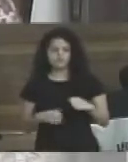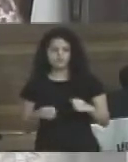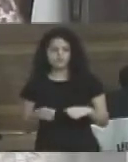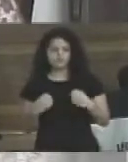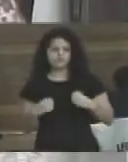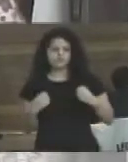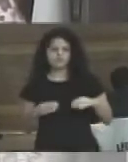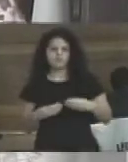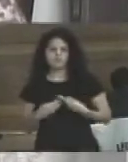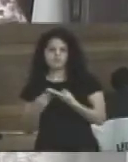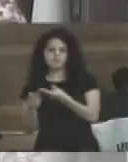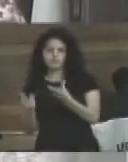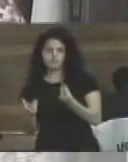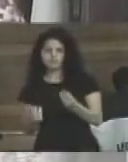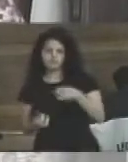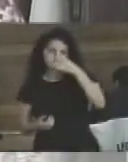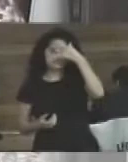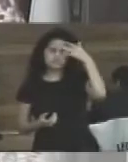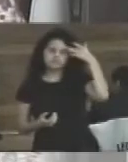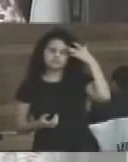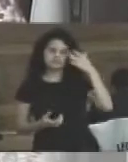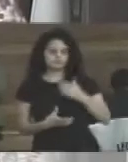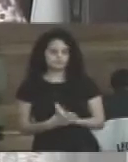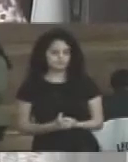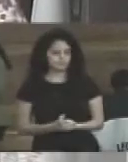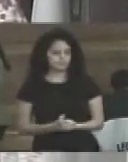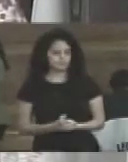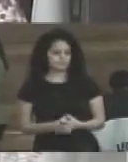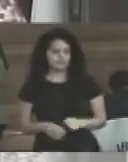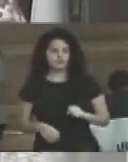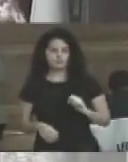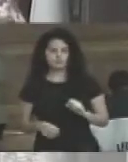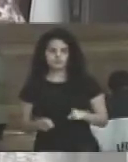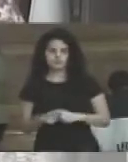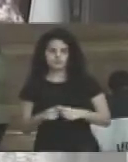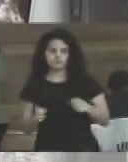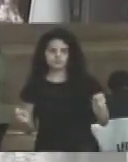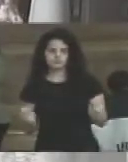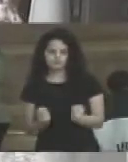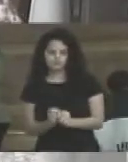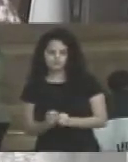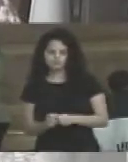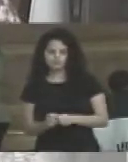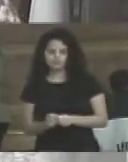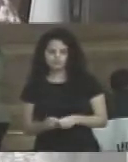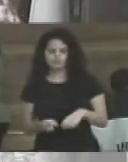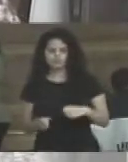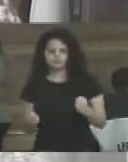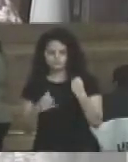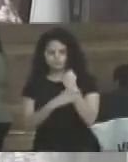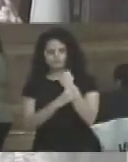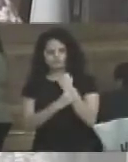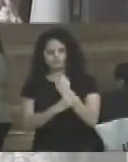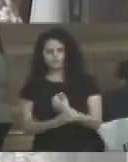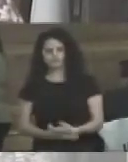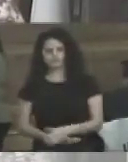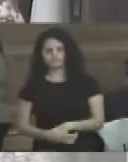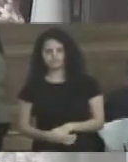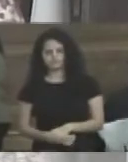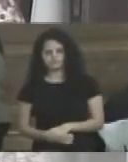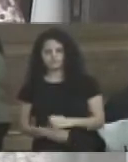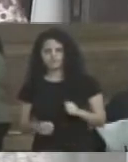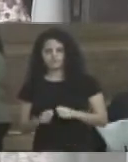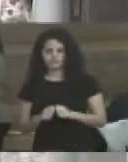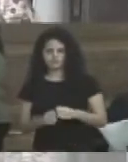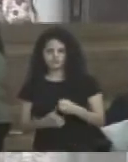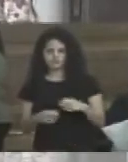número máximo de pessoas, porque se nós juntos estivermos, nós juntos somos fortes, nós juntos vamos fazer com que o nosso estaleiro não morra,